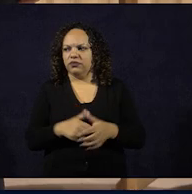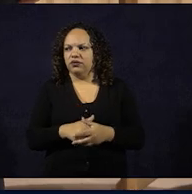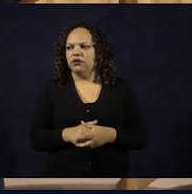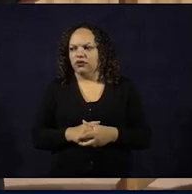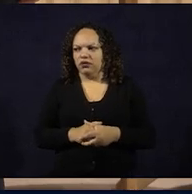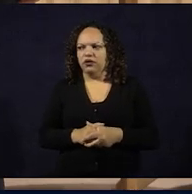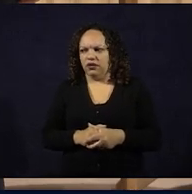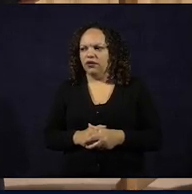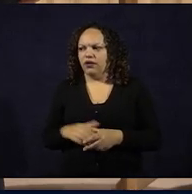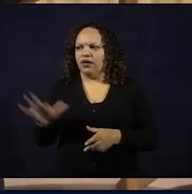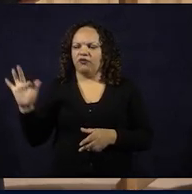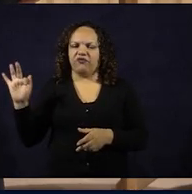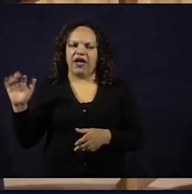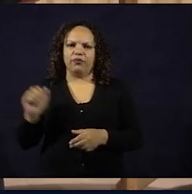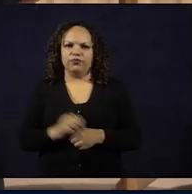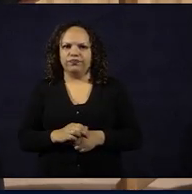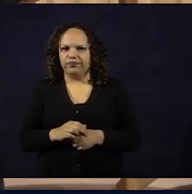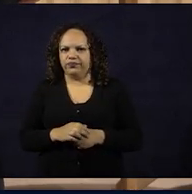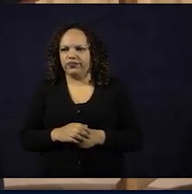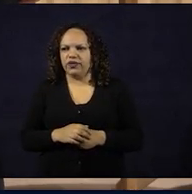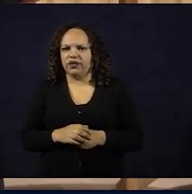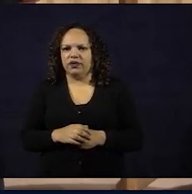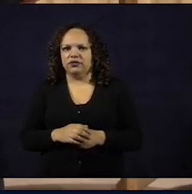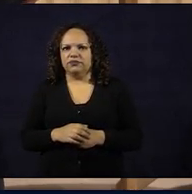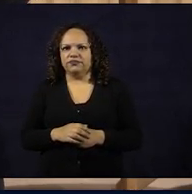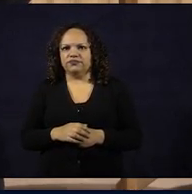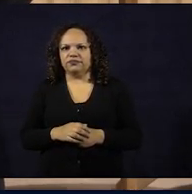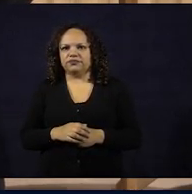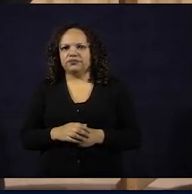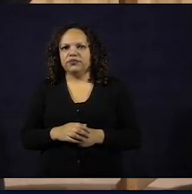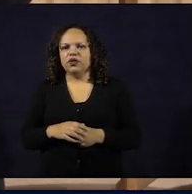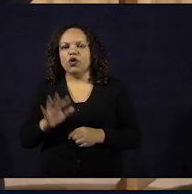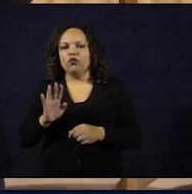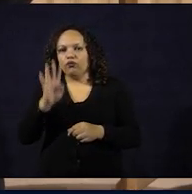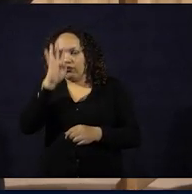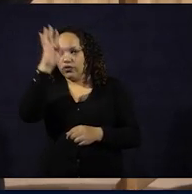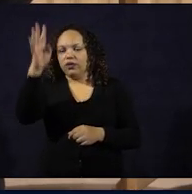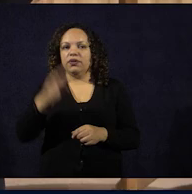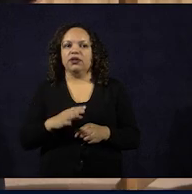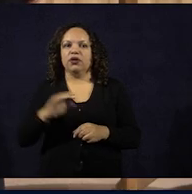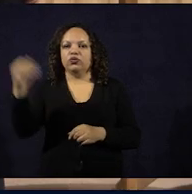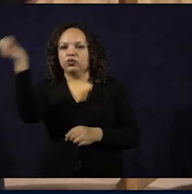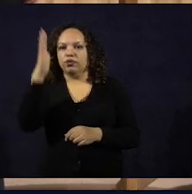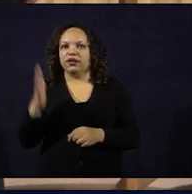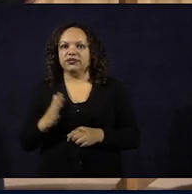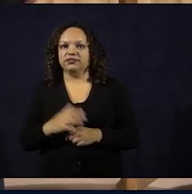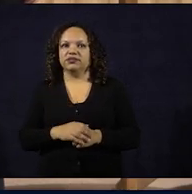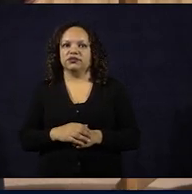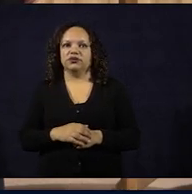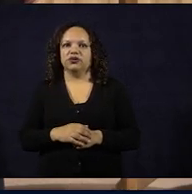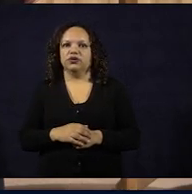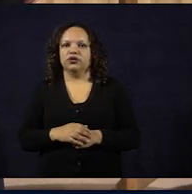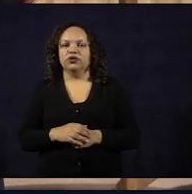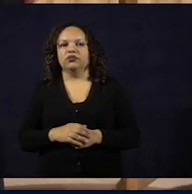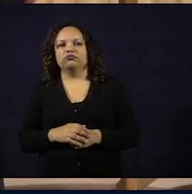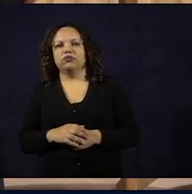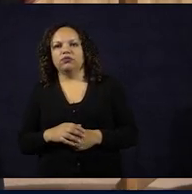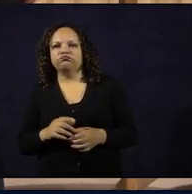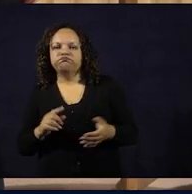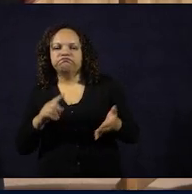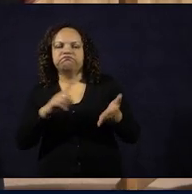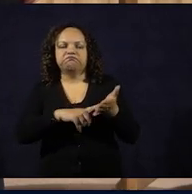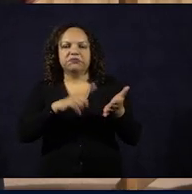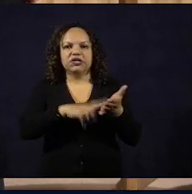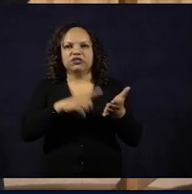anos no ministério porque eu acho que foi fundamental para a gente ter colocado o Brasil no na agenda de